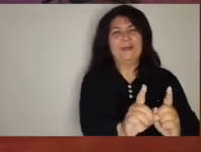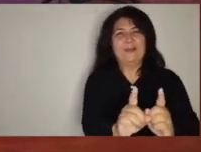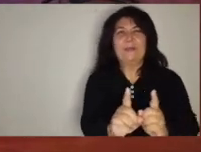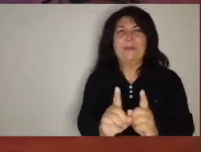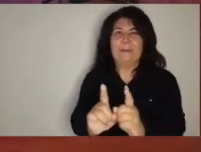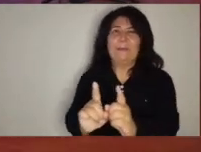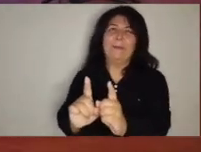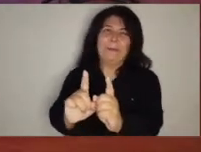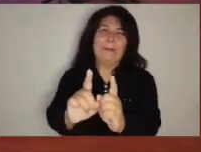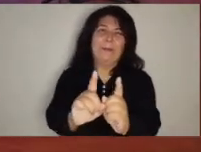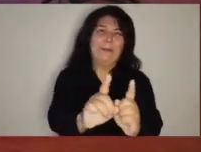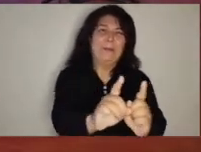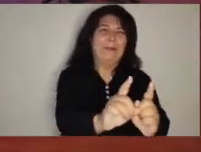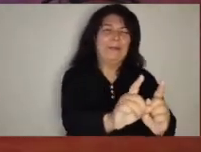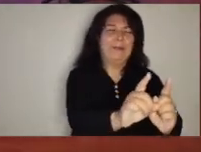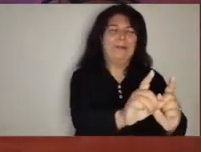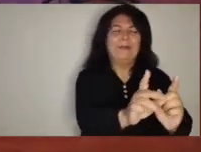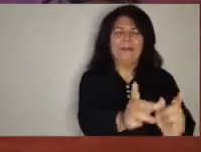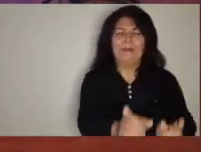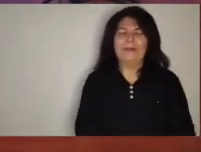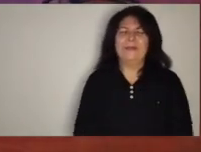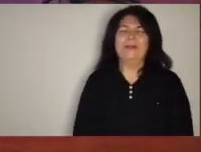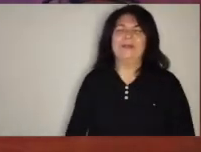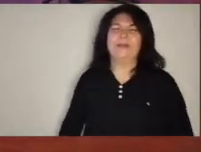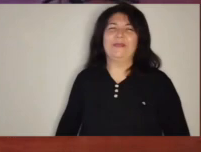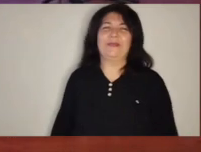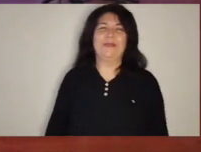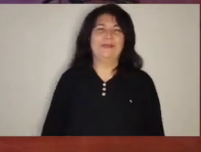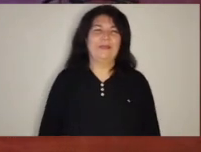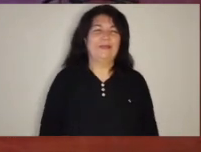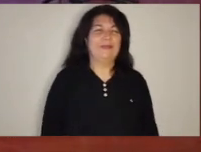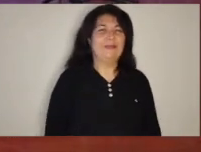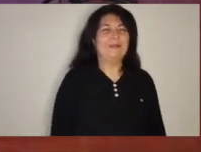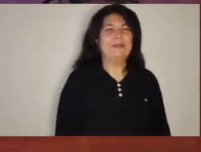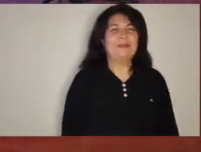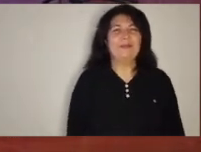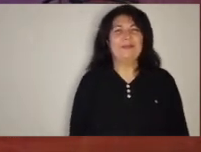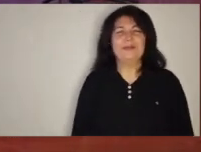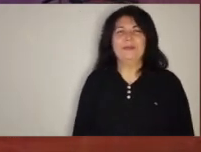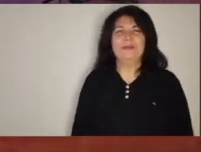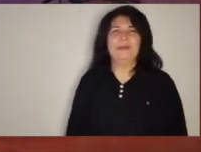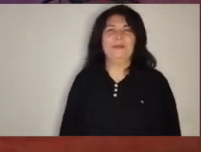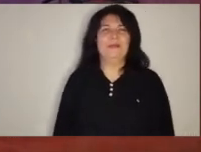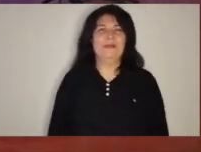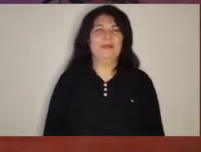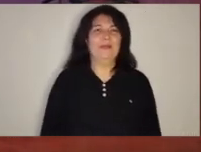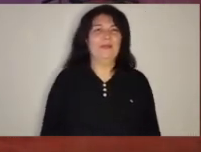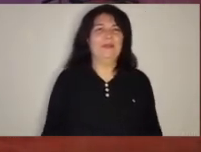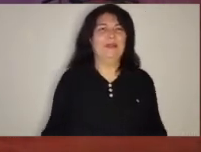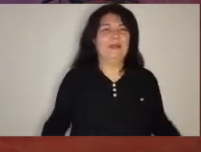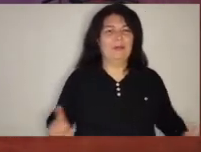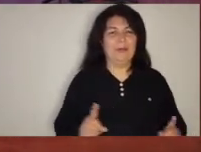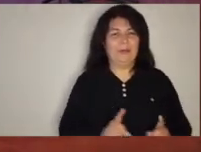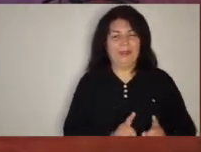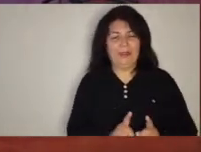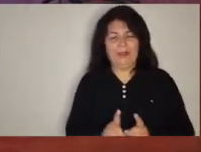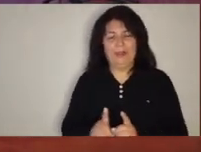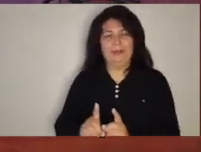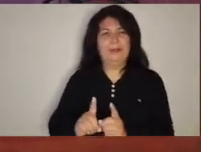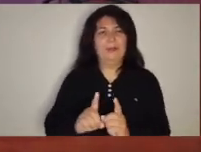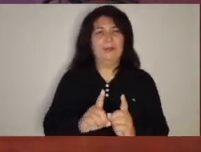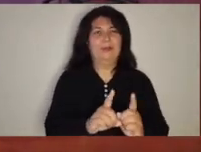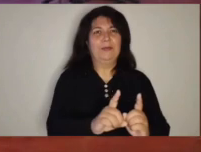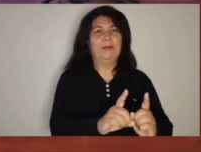você, ser com você, ser